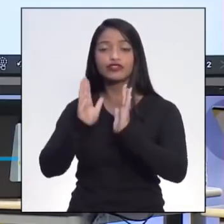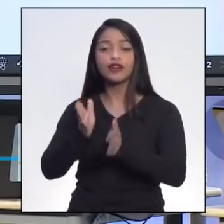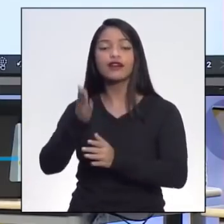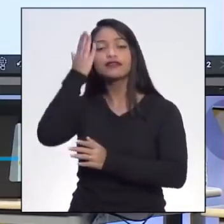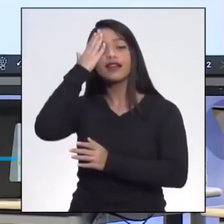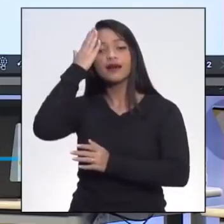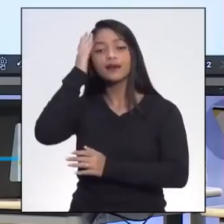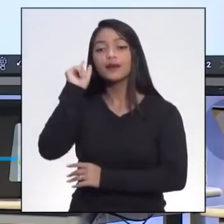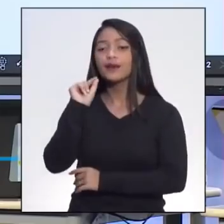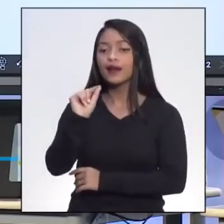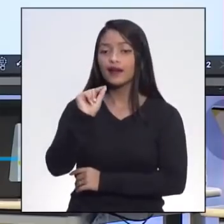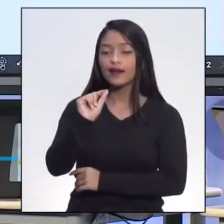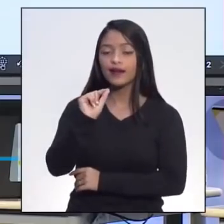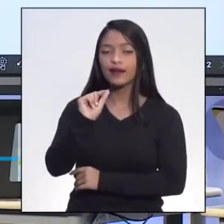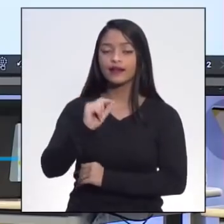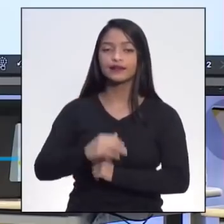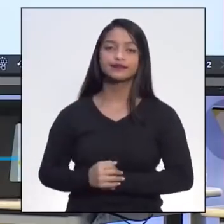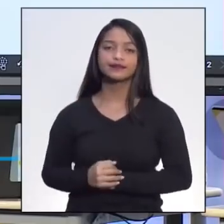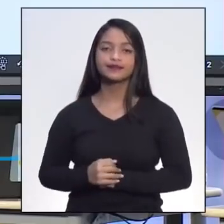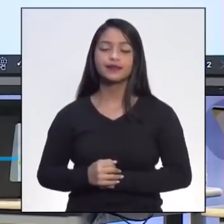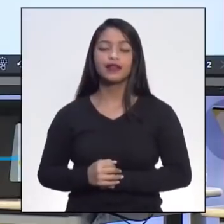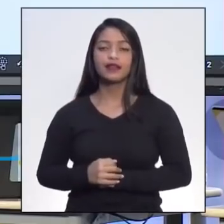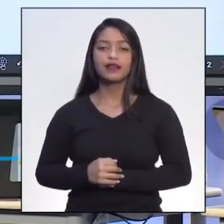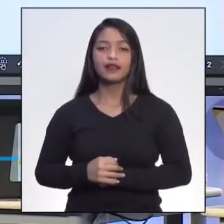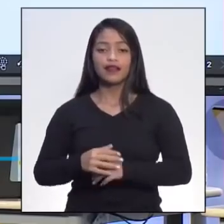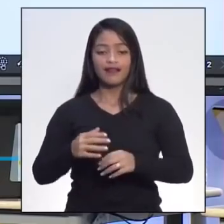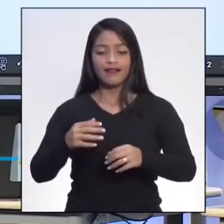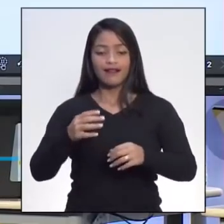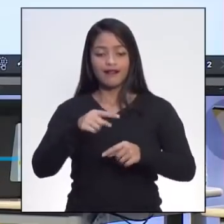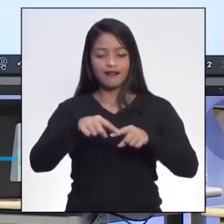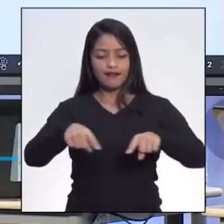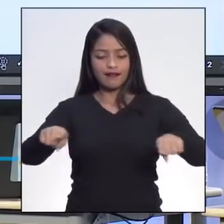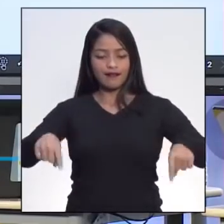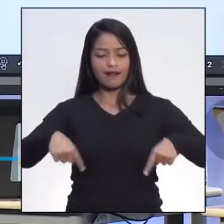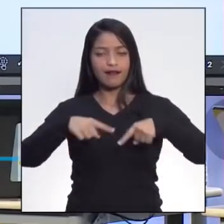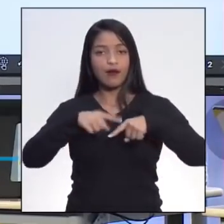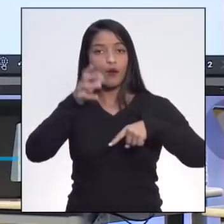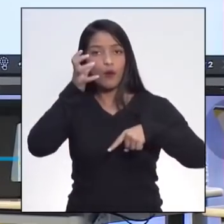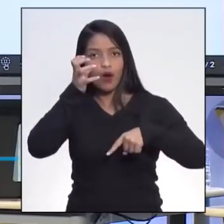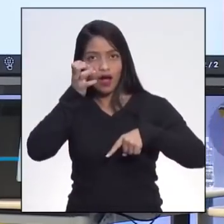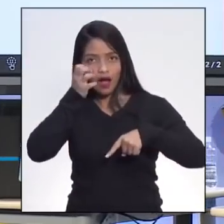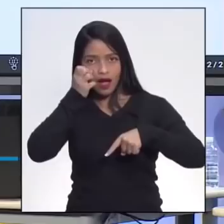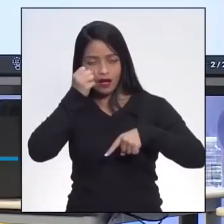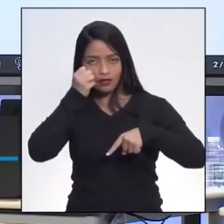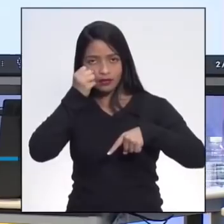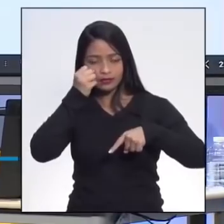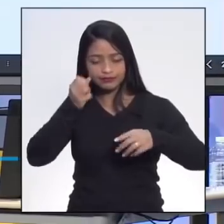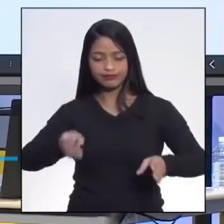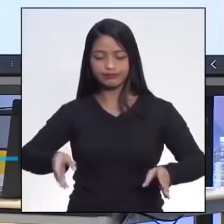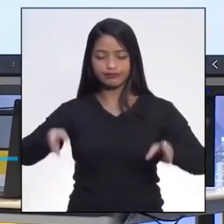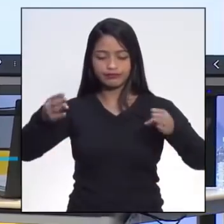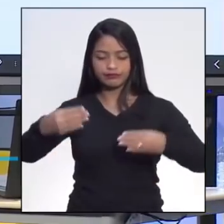anterior, que cada parede, como eu anotei aqui, são